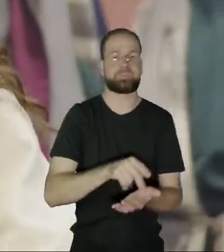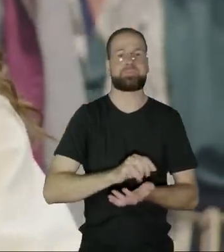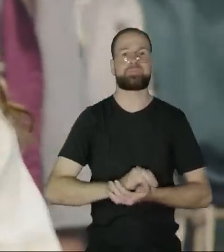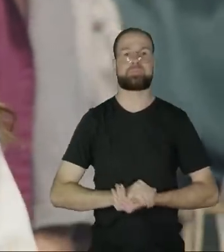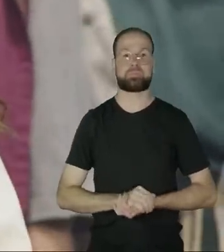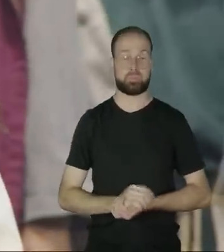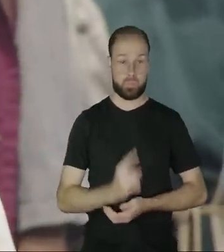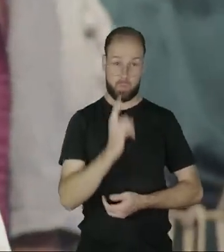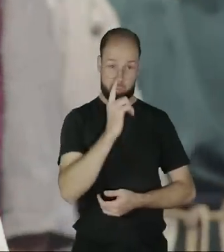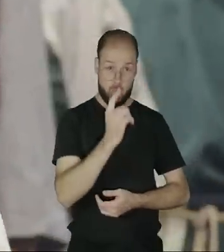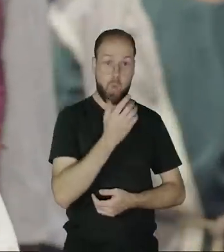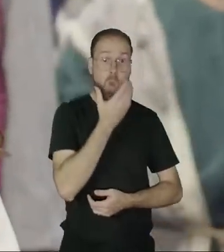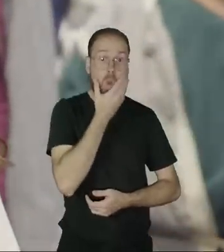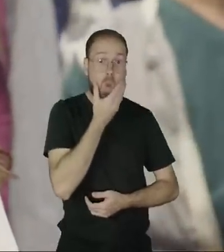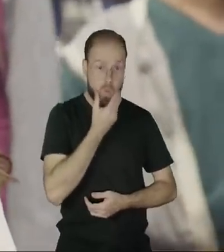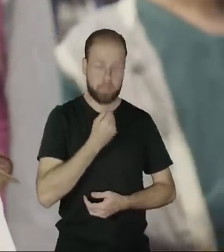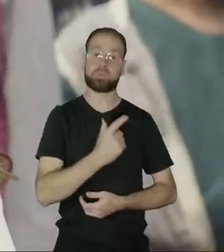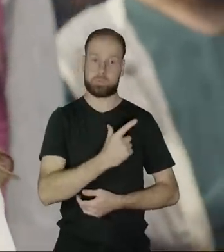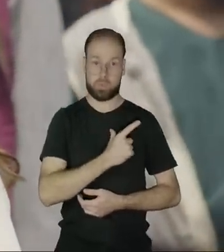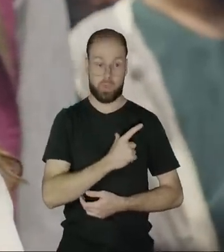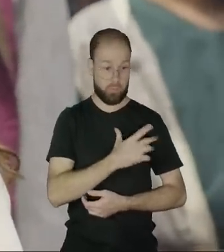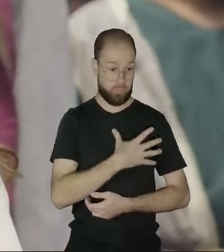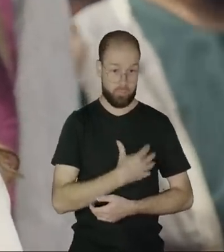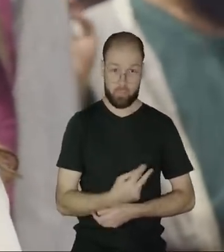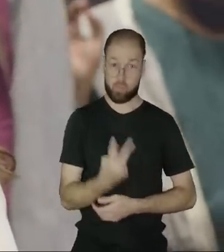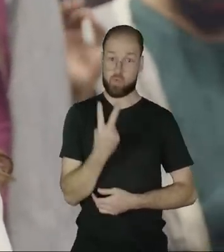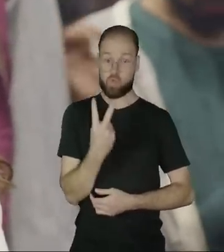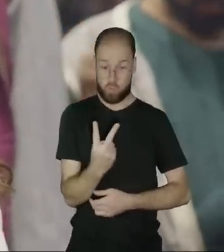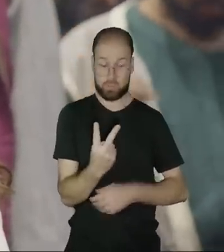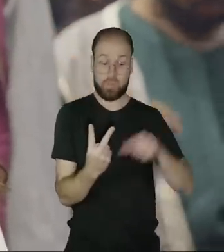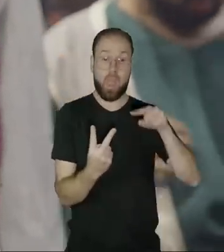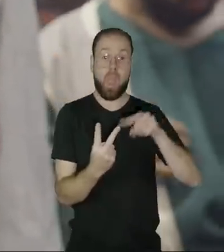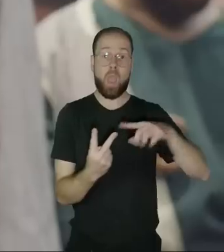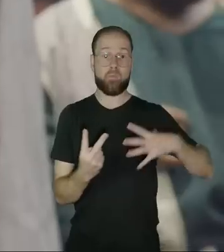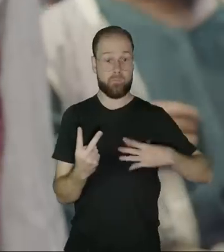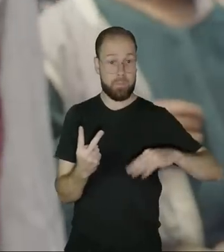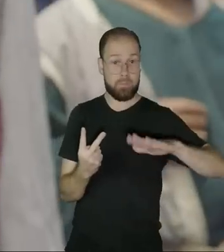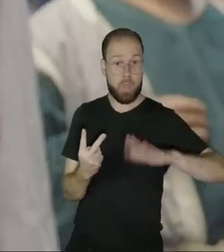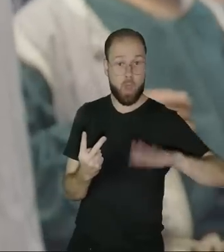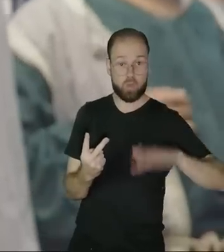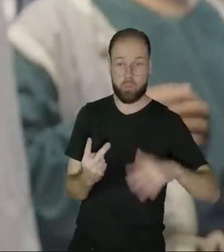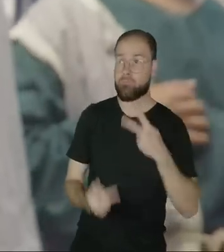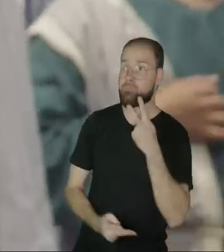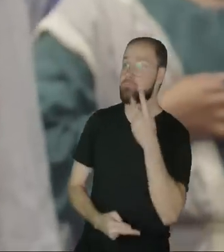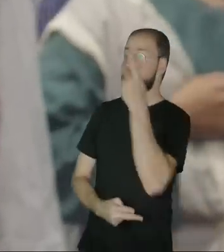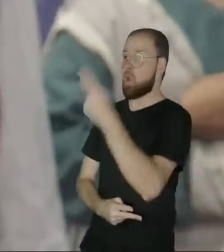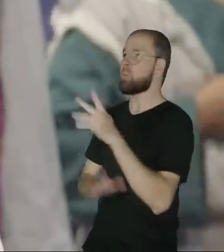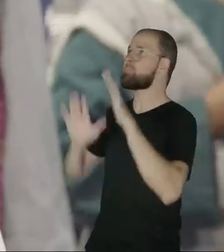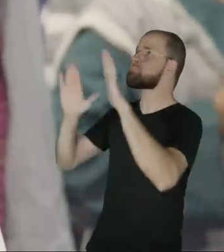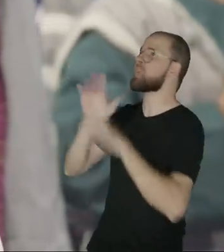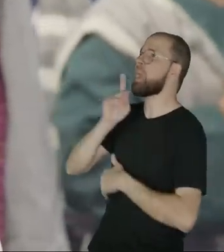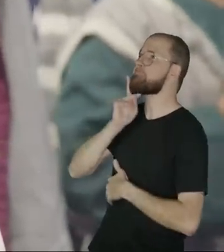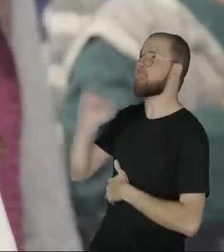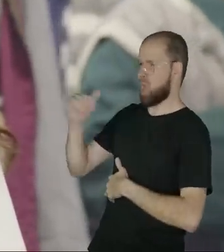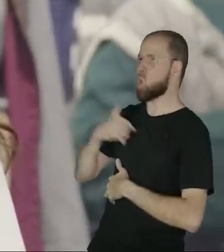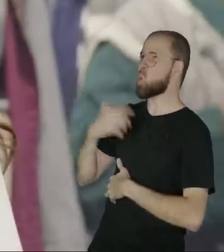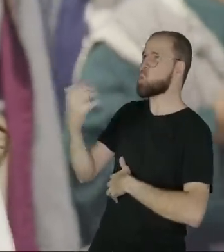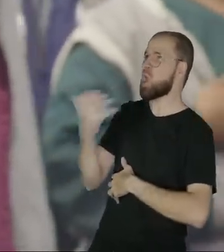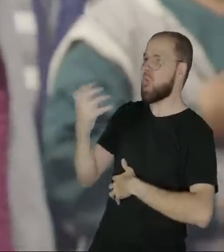Um homem tinha dois filhos. O mais novo disse ao pai: Pai, quero a minha parte da